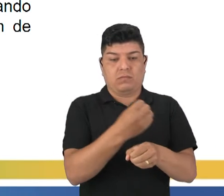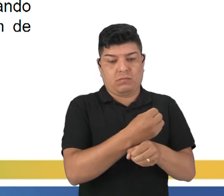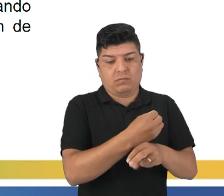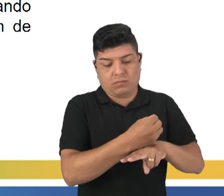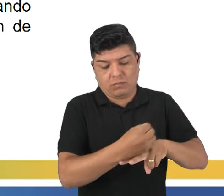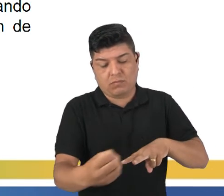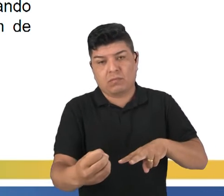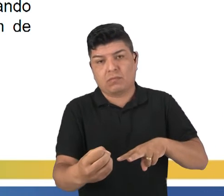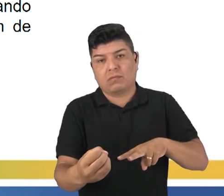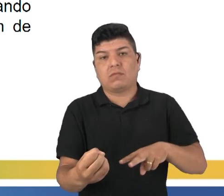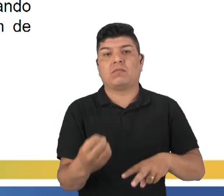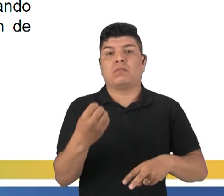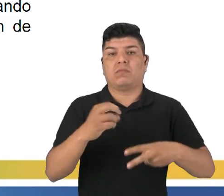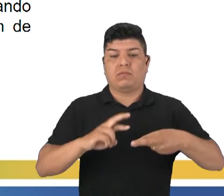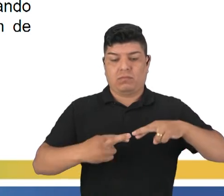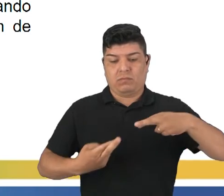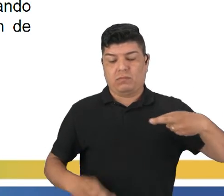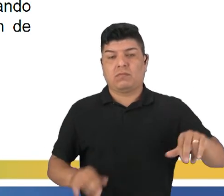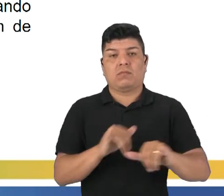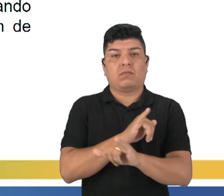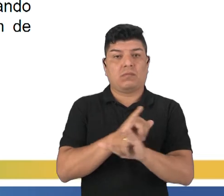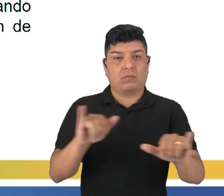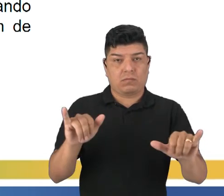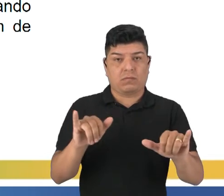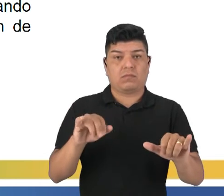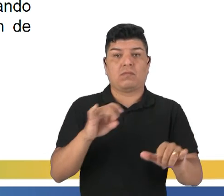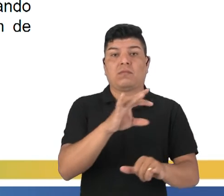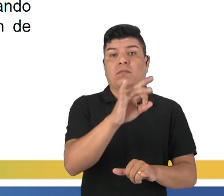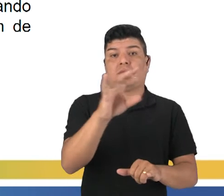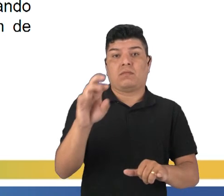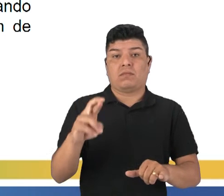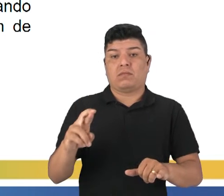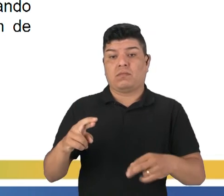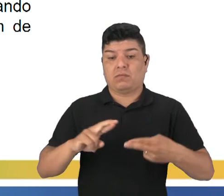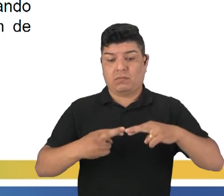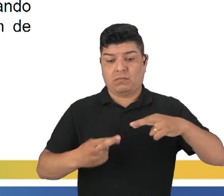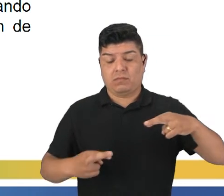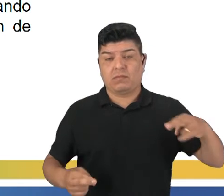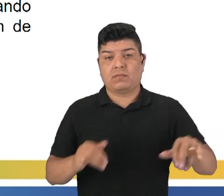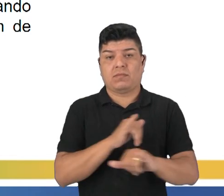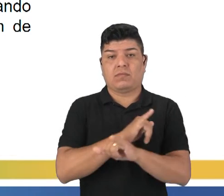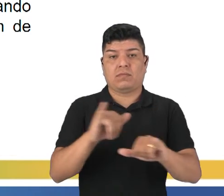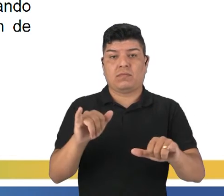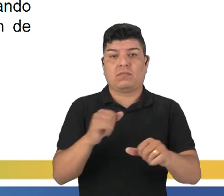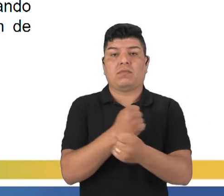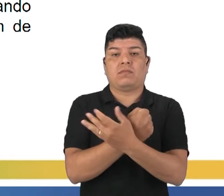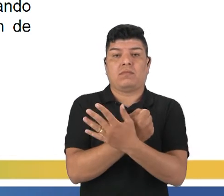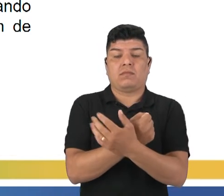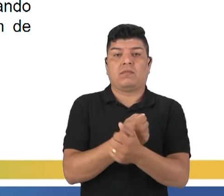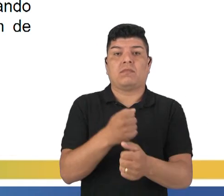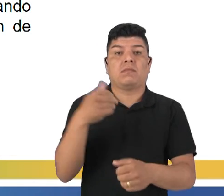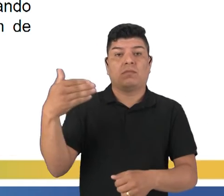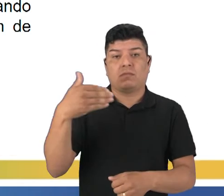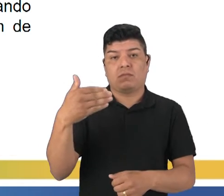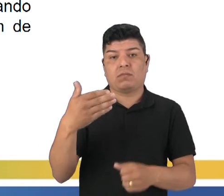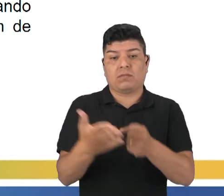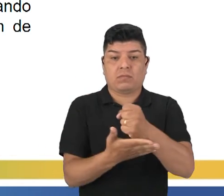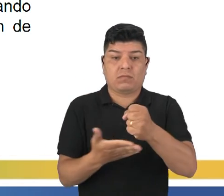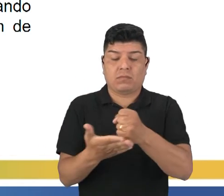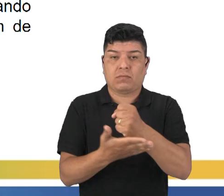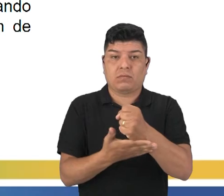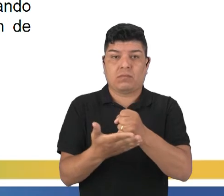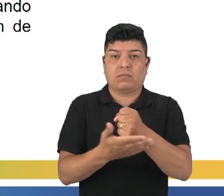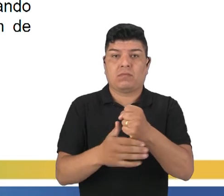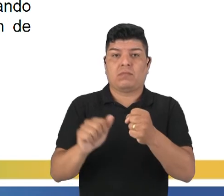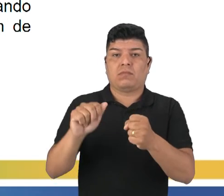e um RNA mensageiro. Cada RNA transportador, ele leva um aminoácido cuja sequência de bases é chamada